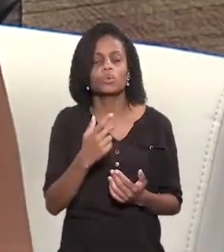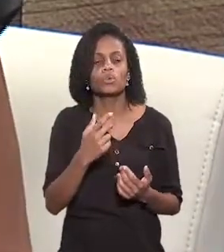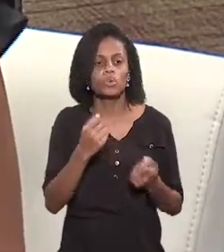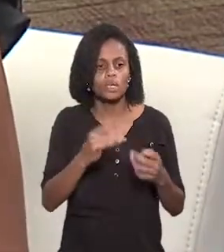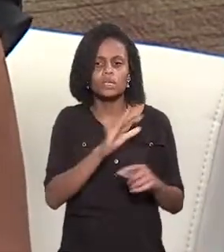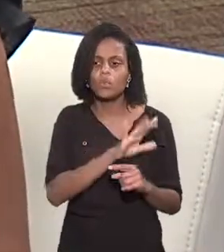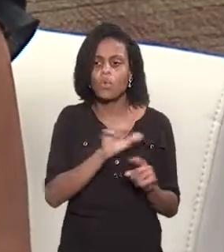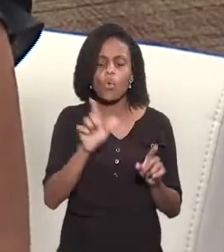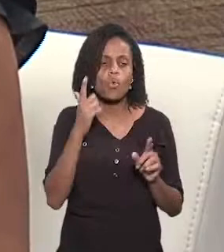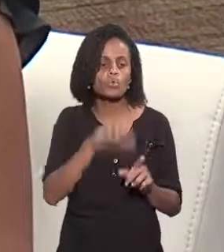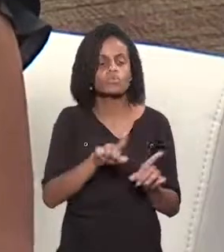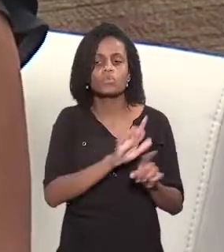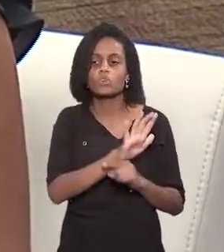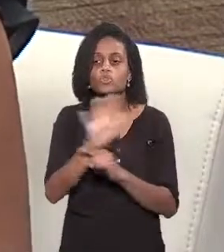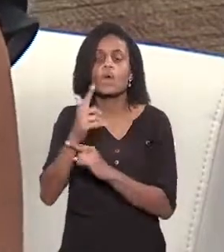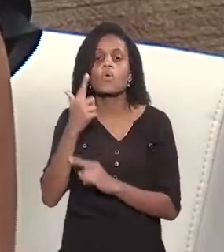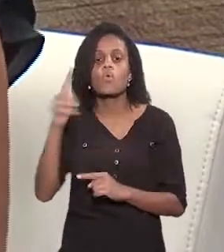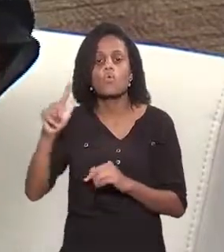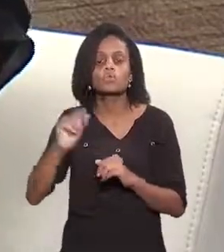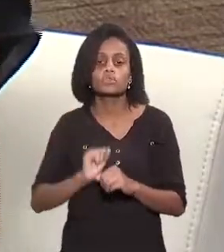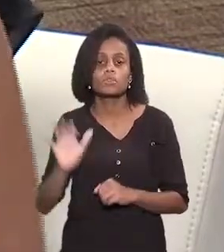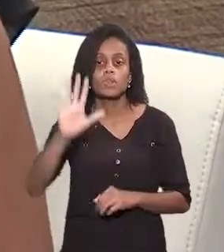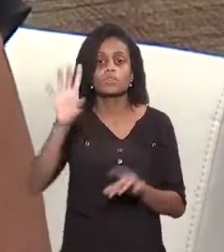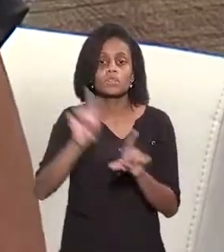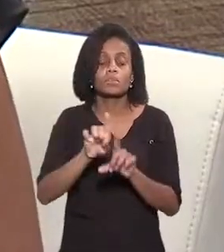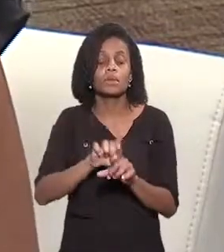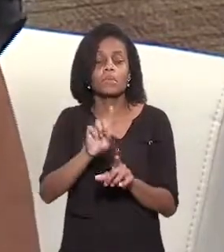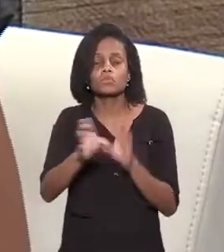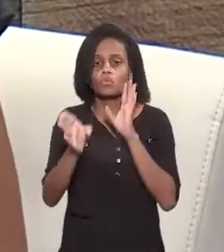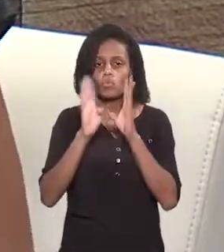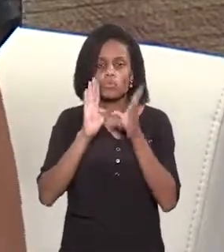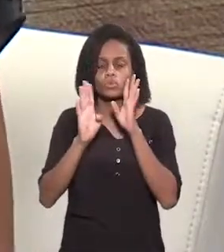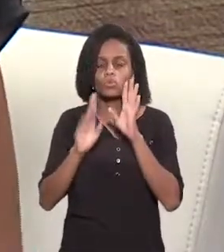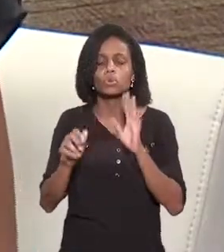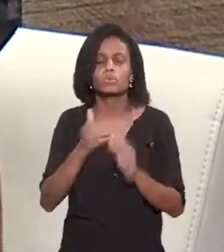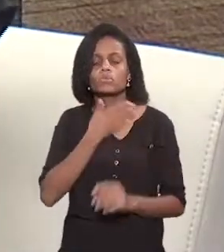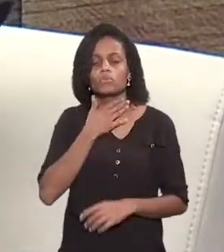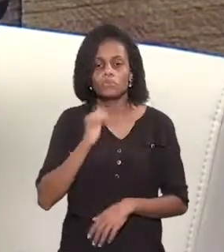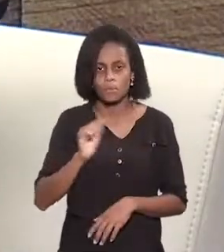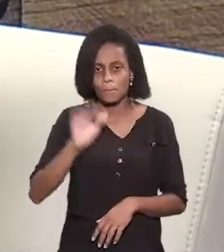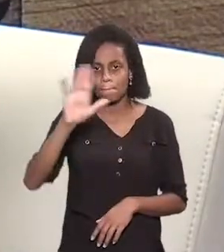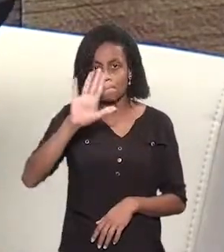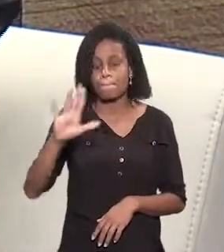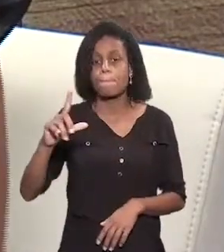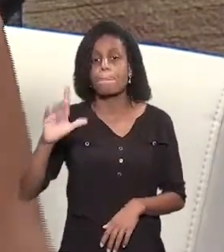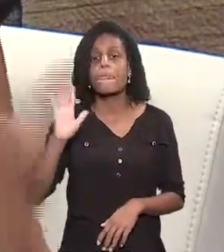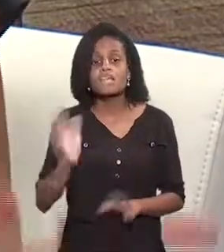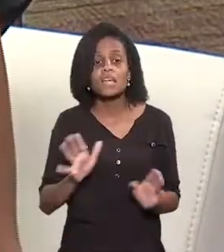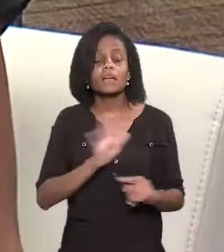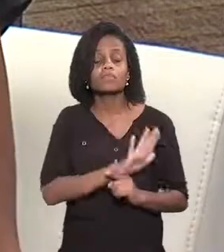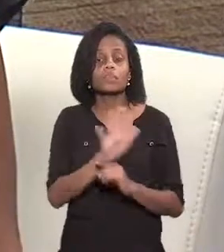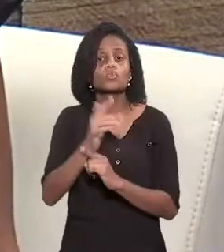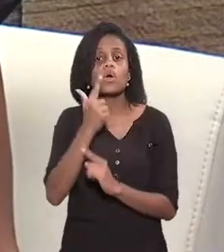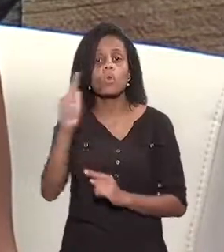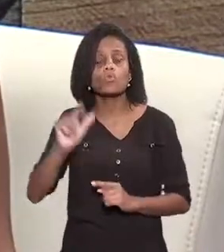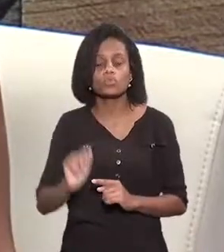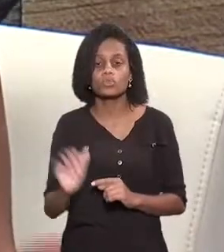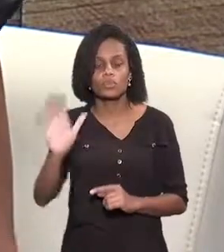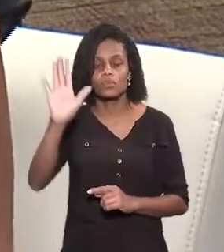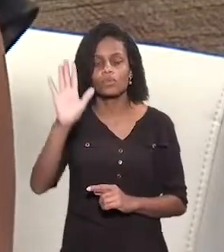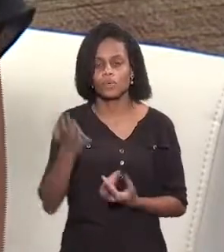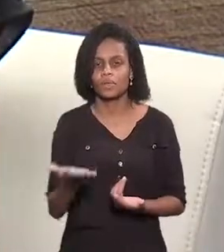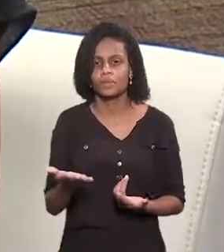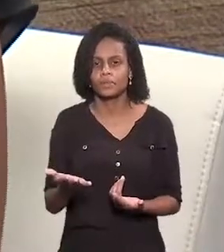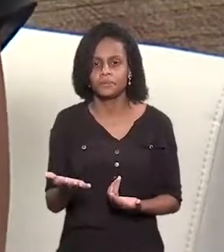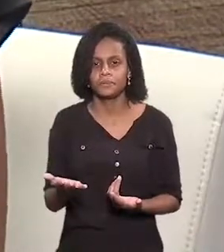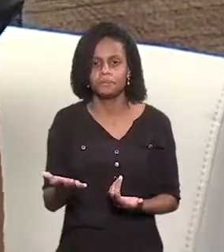outras comunidades, mas o próprio Facebook do Voz das Comunidades já atende a outras comunidades,